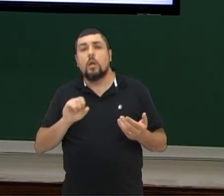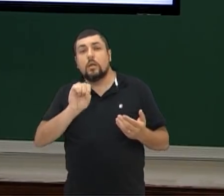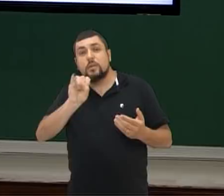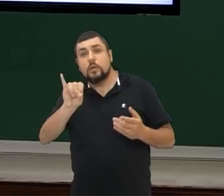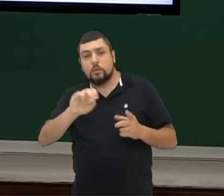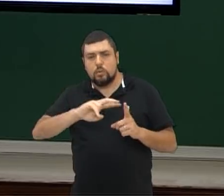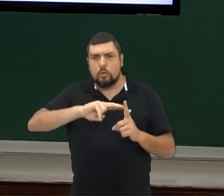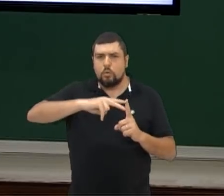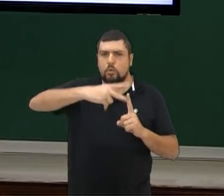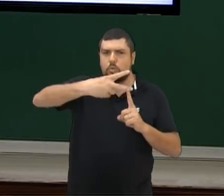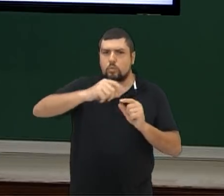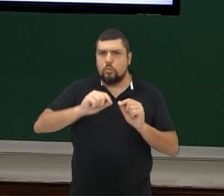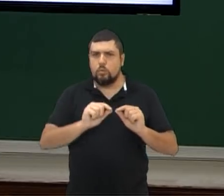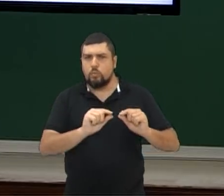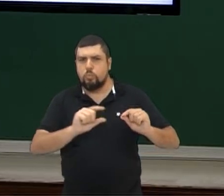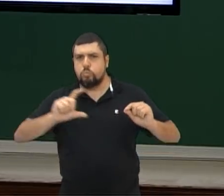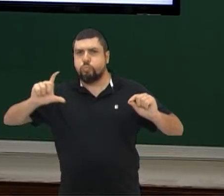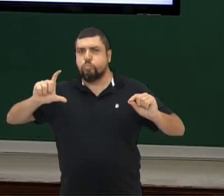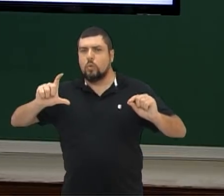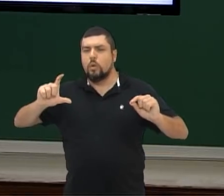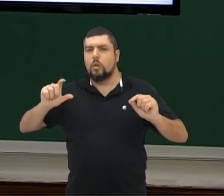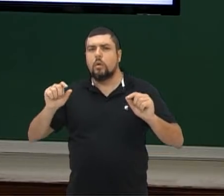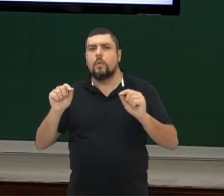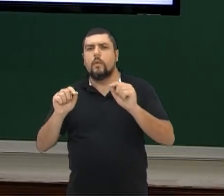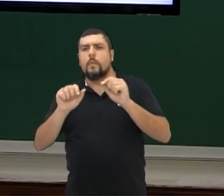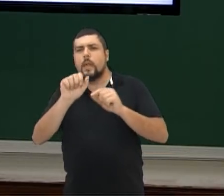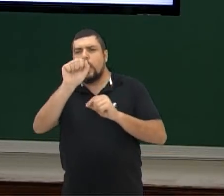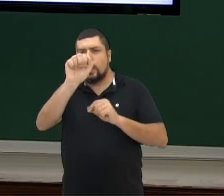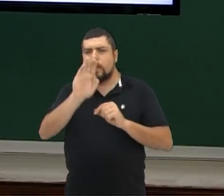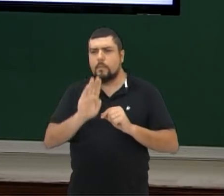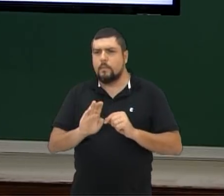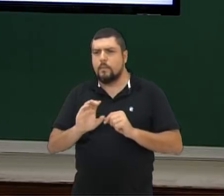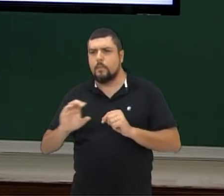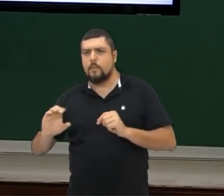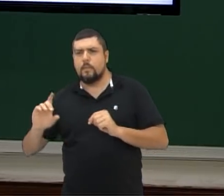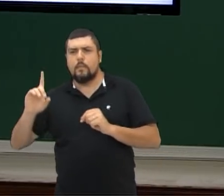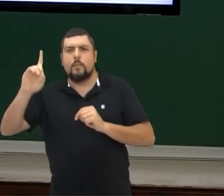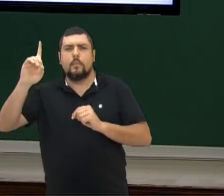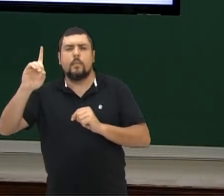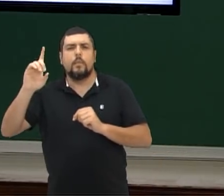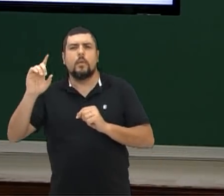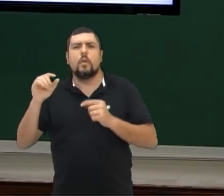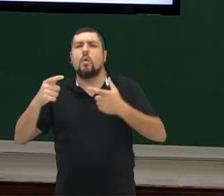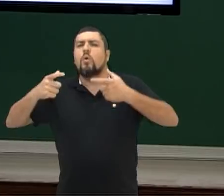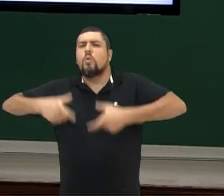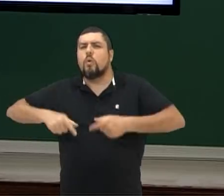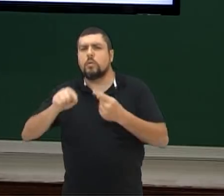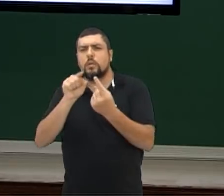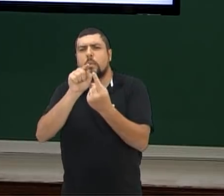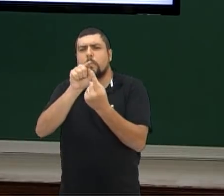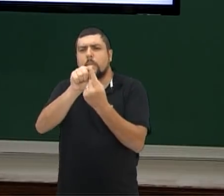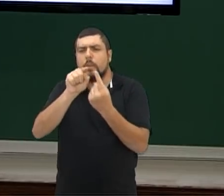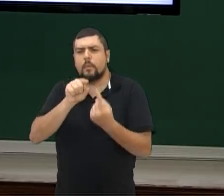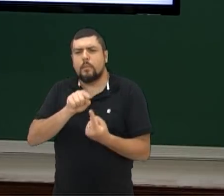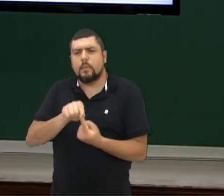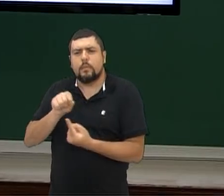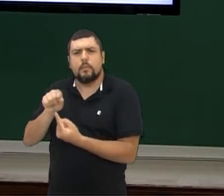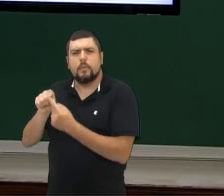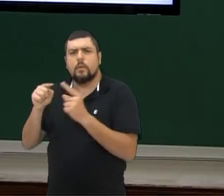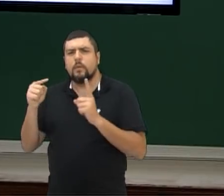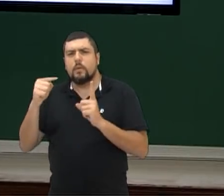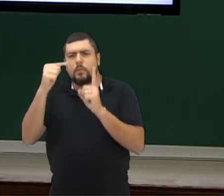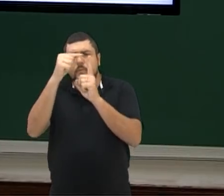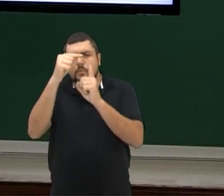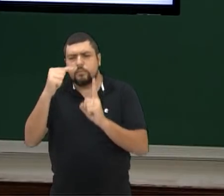novas coordenadas? Então tem a letra A, B, C e D. Identifique a ampliação.